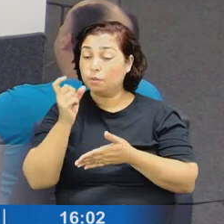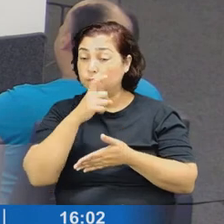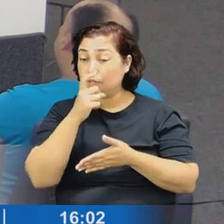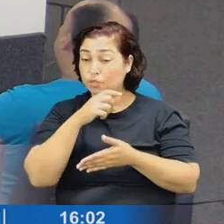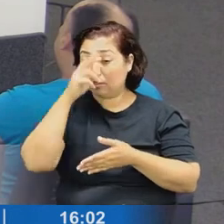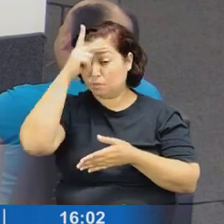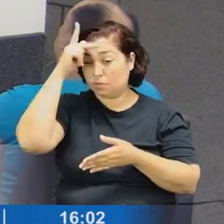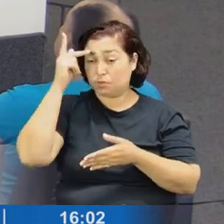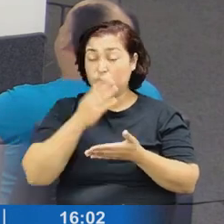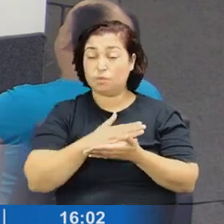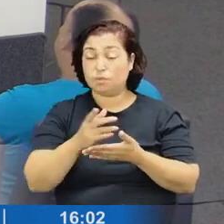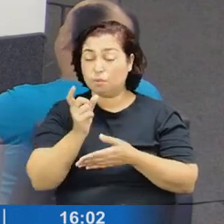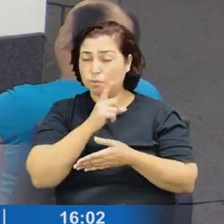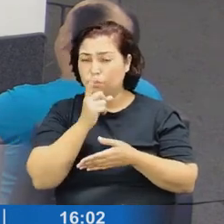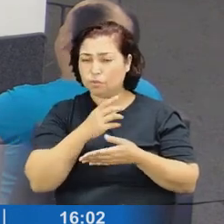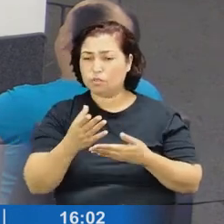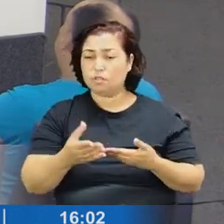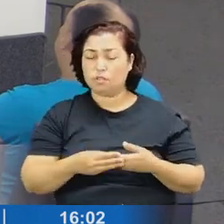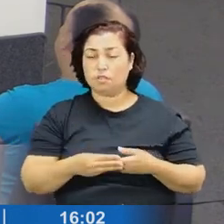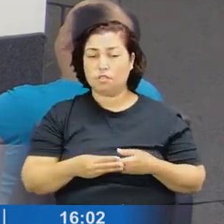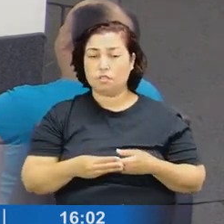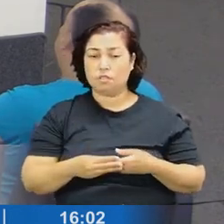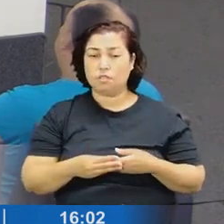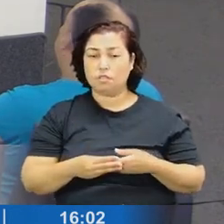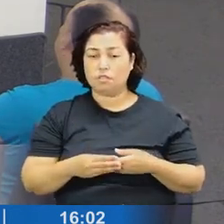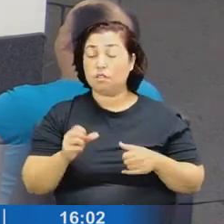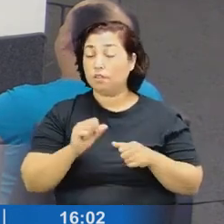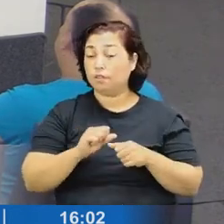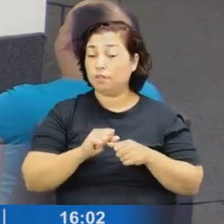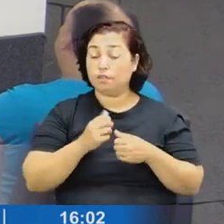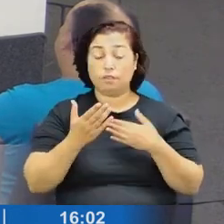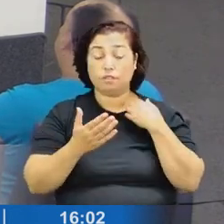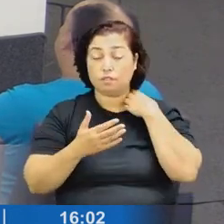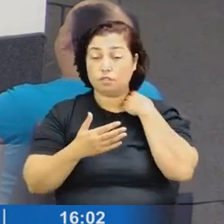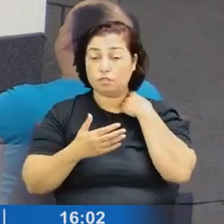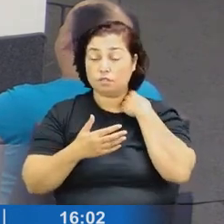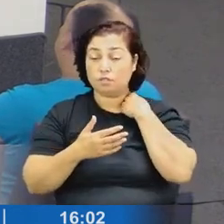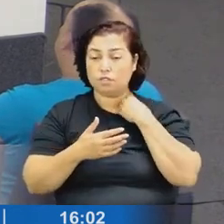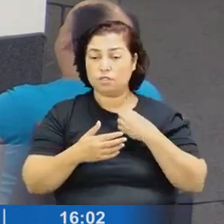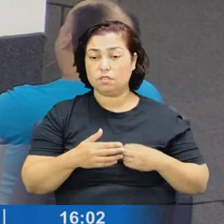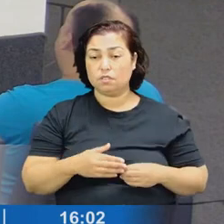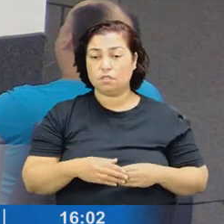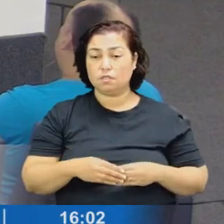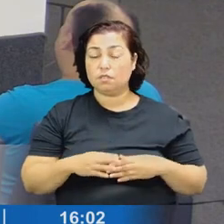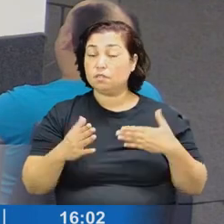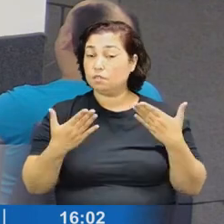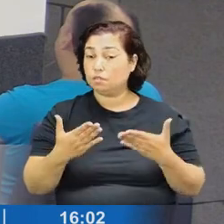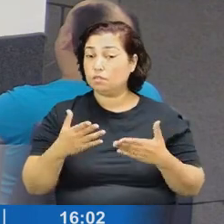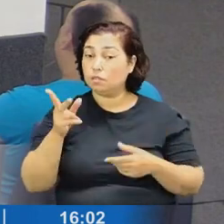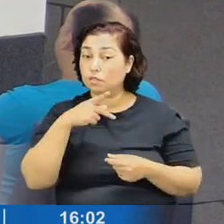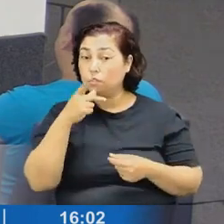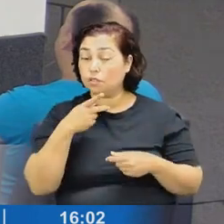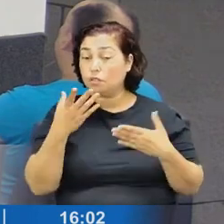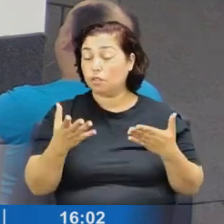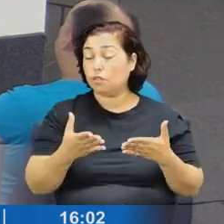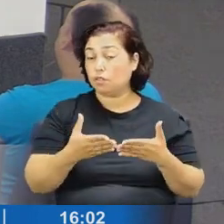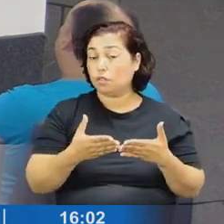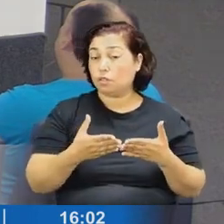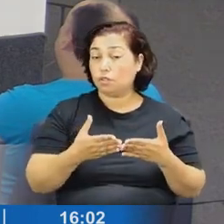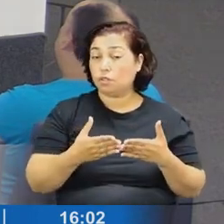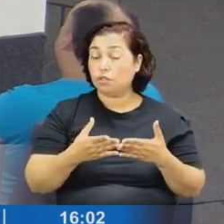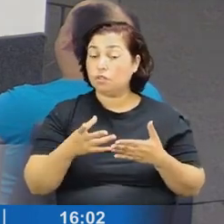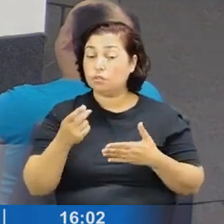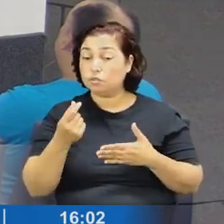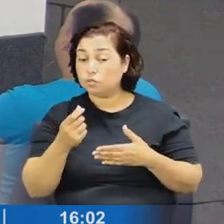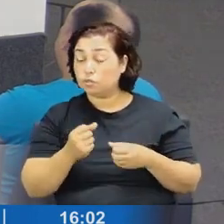processos Ali vai começar a falar não aquilo ali foi igual o disco Sérgio Cabral né não porque não foi bem assim que eu disse que eu era viciado em dinheiro e poder